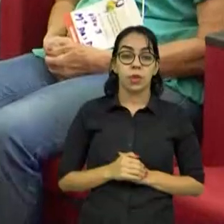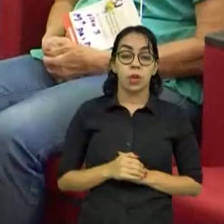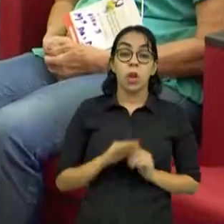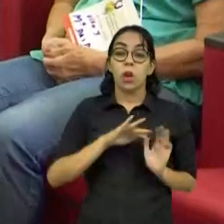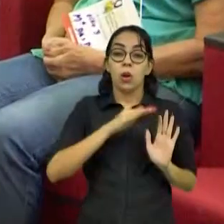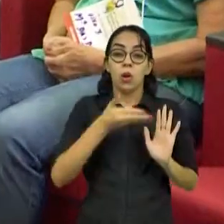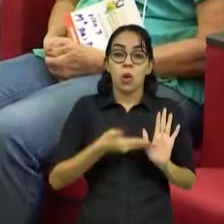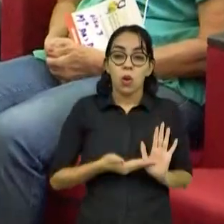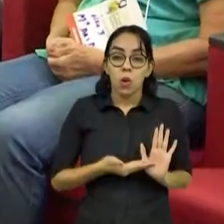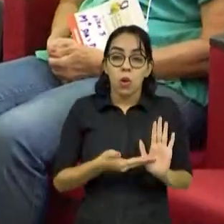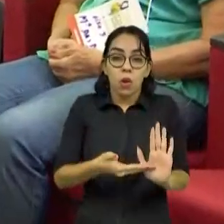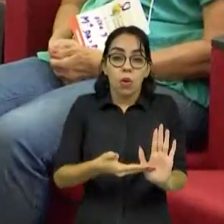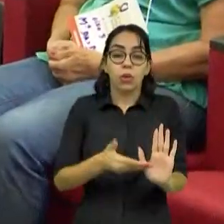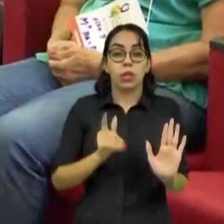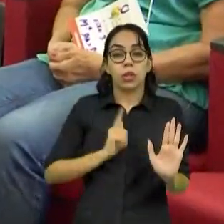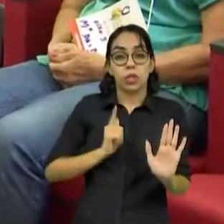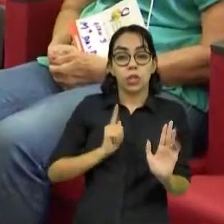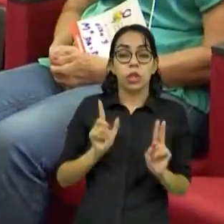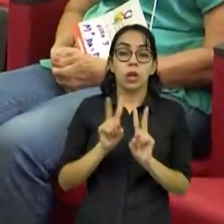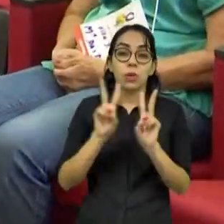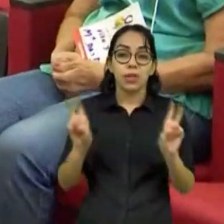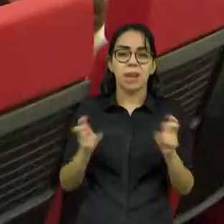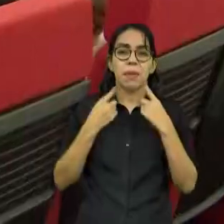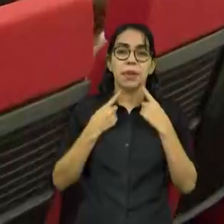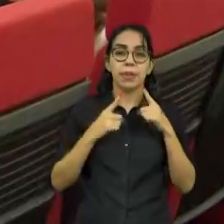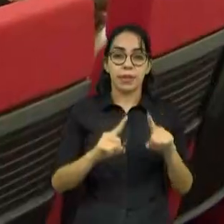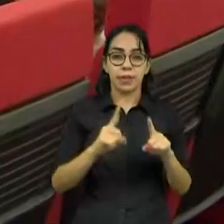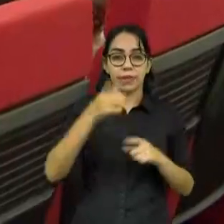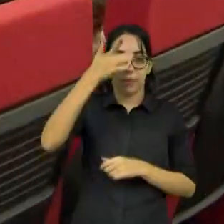os desafios da política de saúde mental.